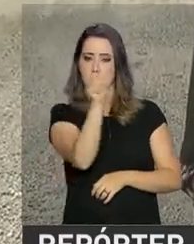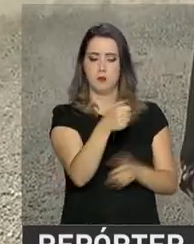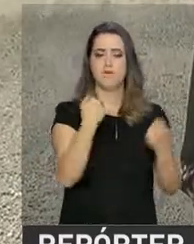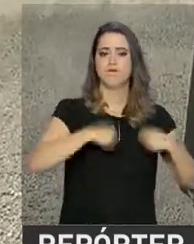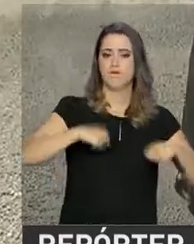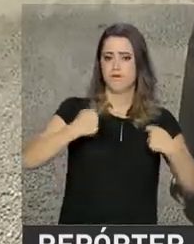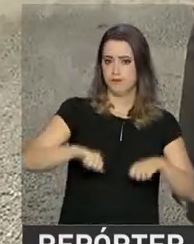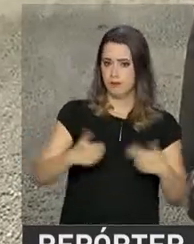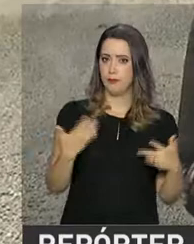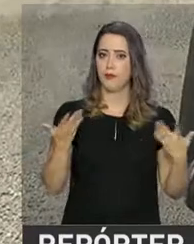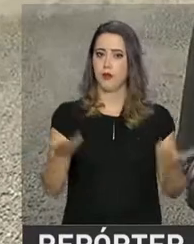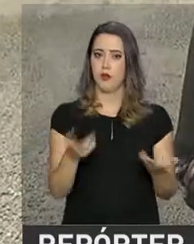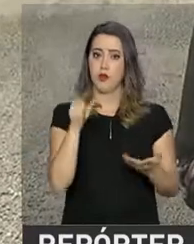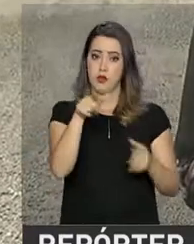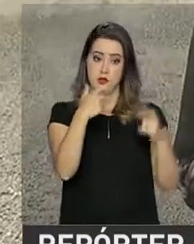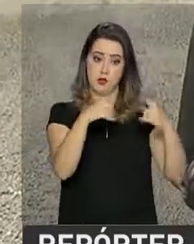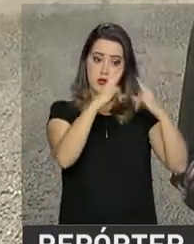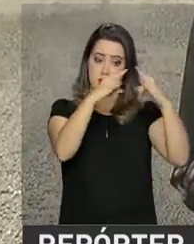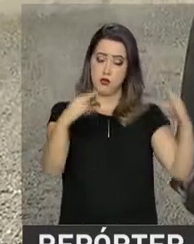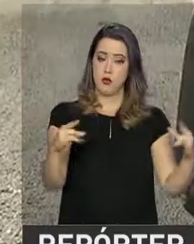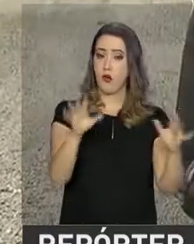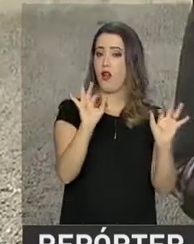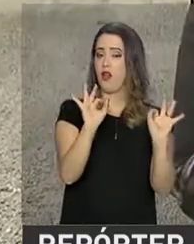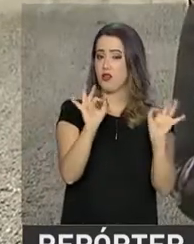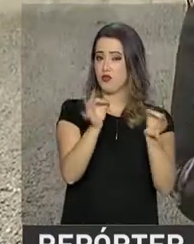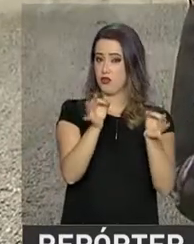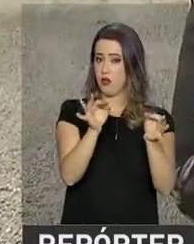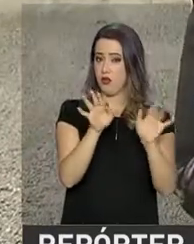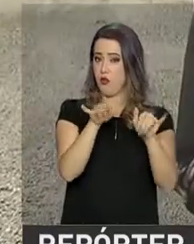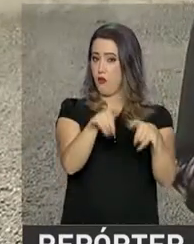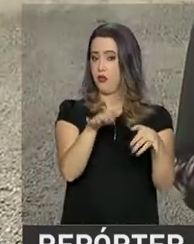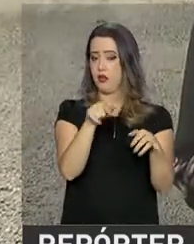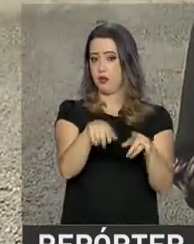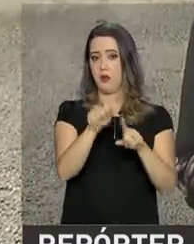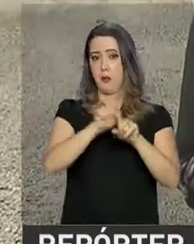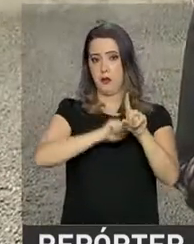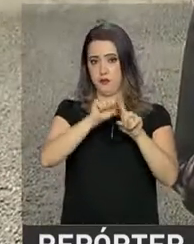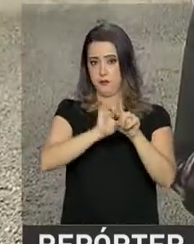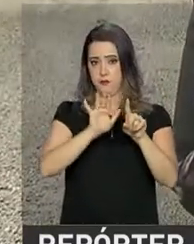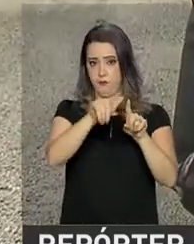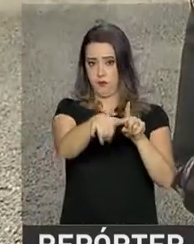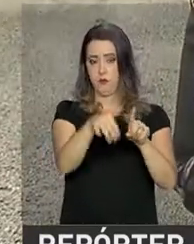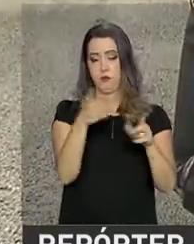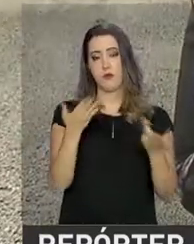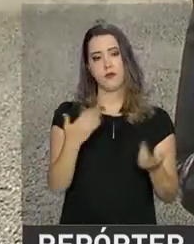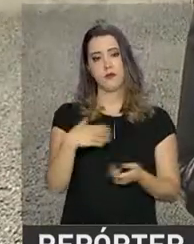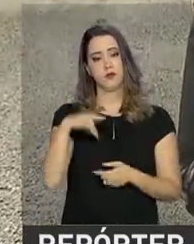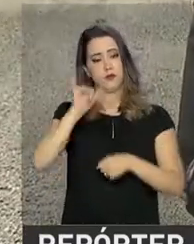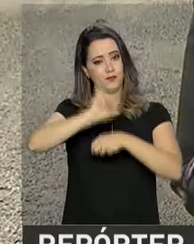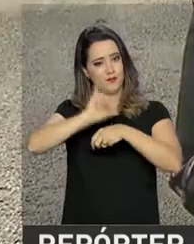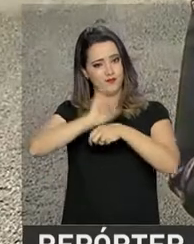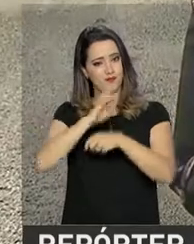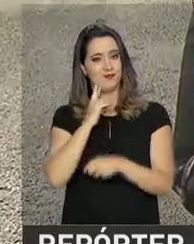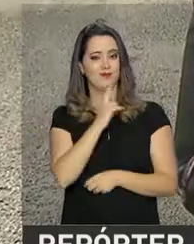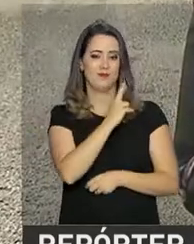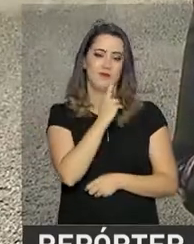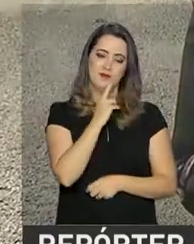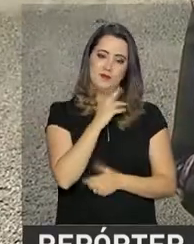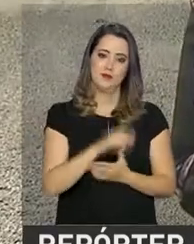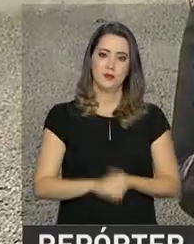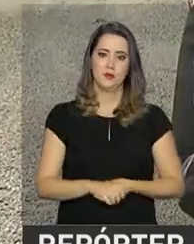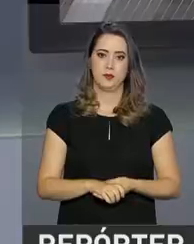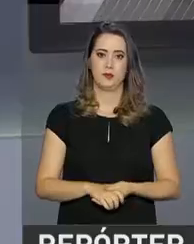venezuelanos e esses abrigos devem ficar prontos até o final deste mês de boa vista roraima gabriela